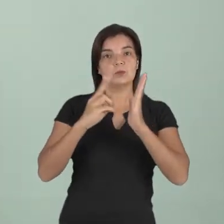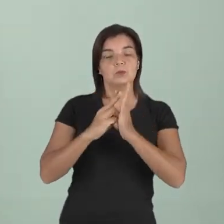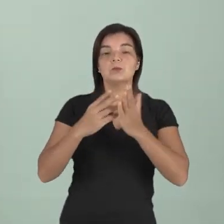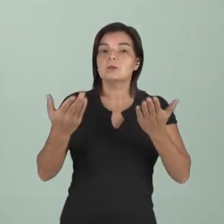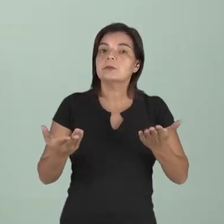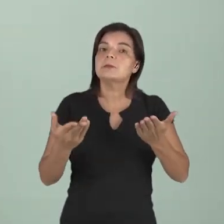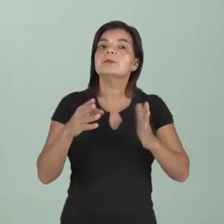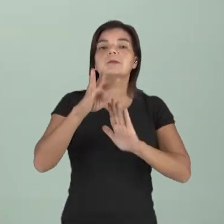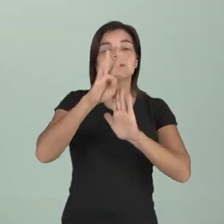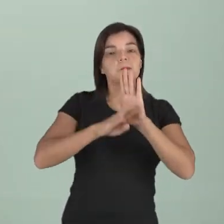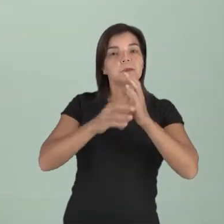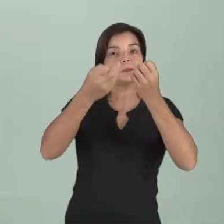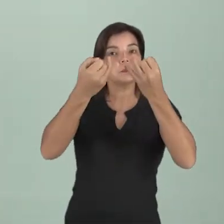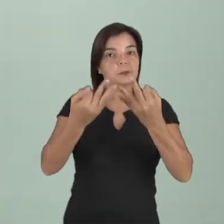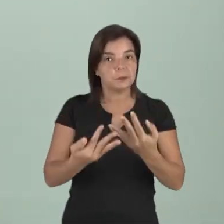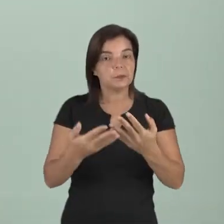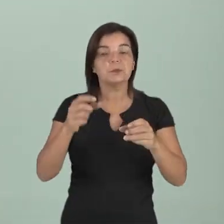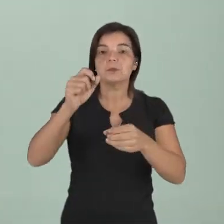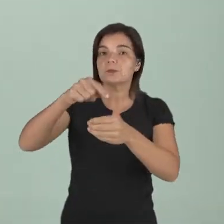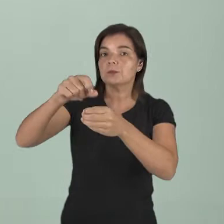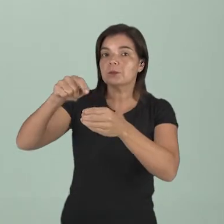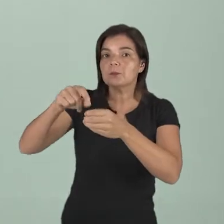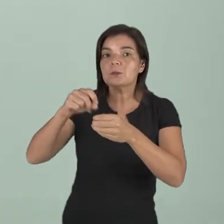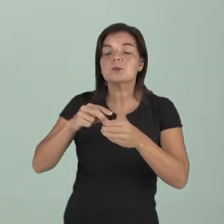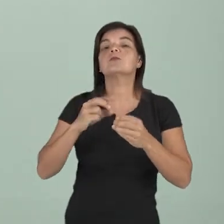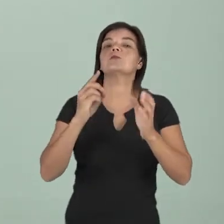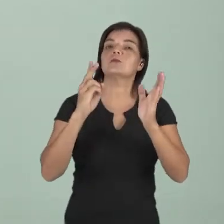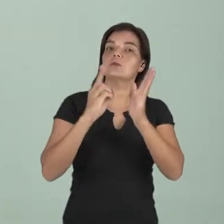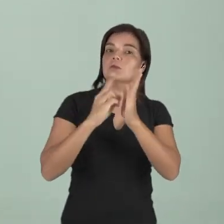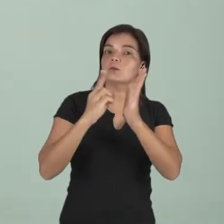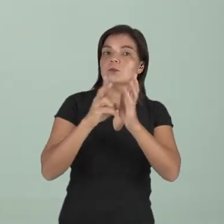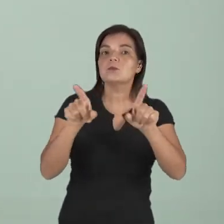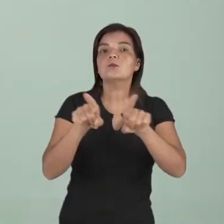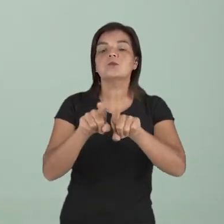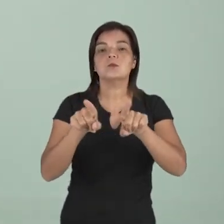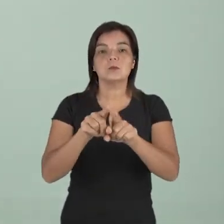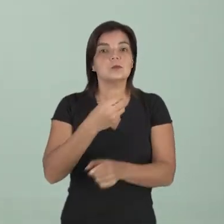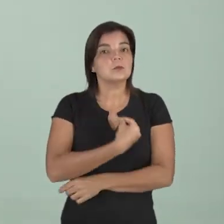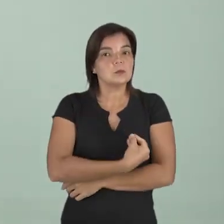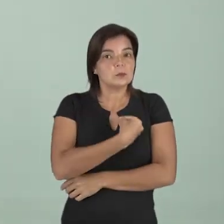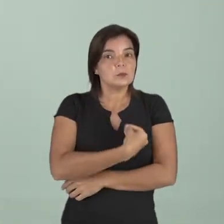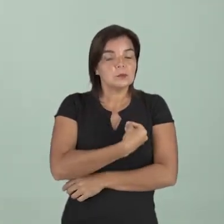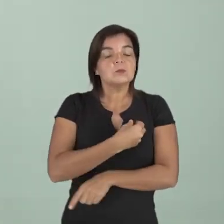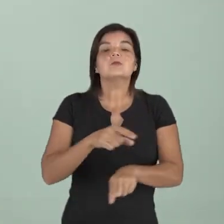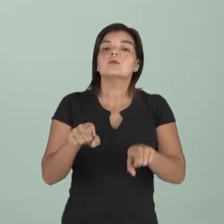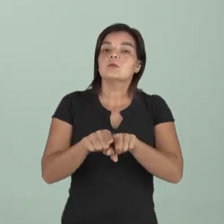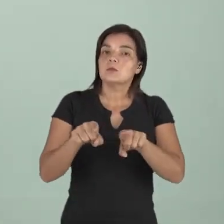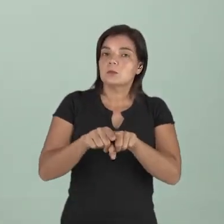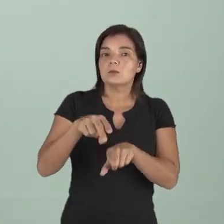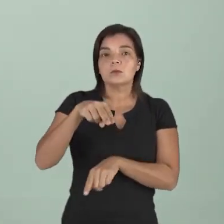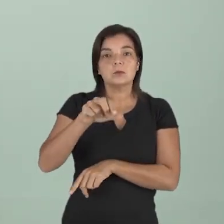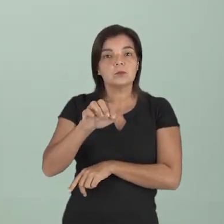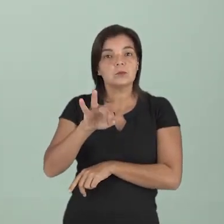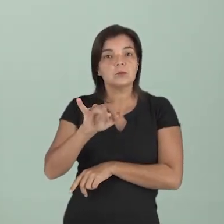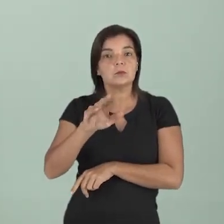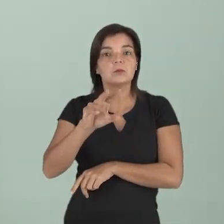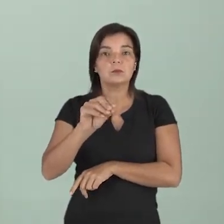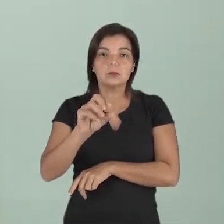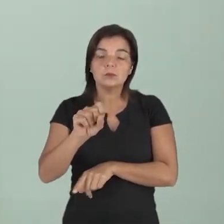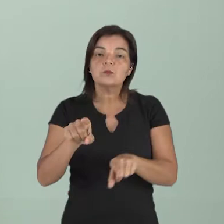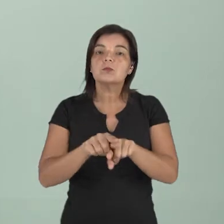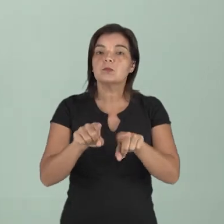Então, quando o texto fala dessa produção indígena, dessa forma de vida, é mais desses índios nativos, que a gente se assemelha